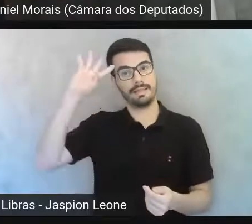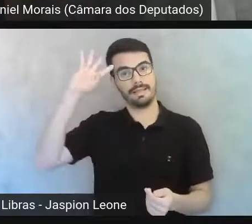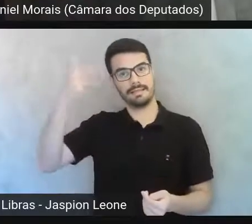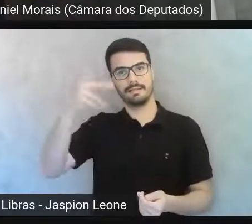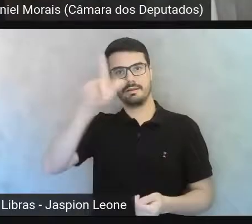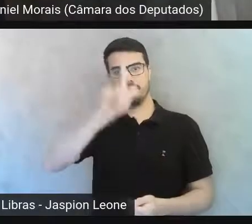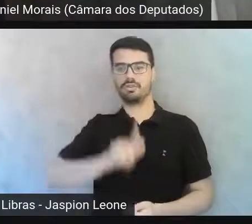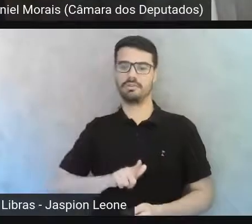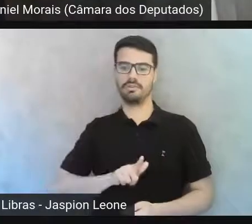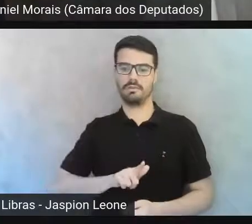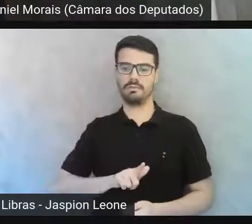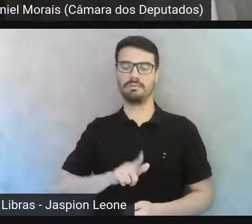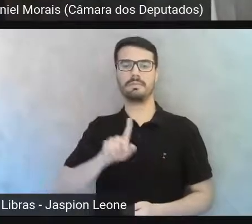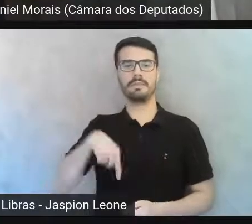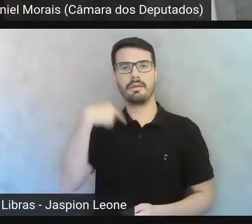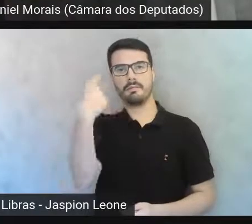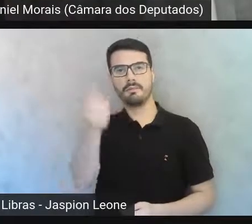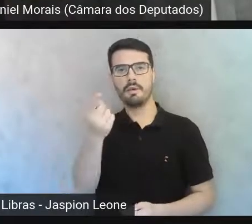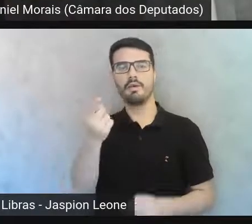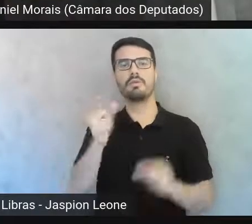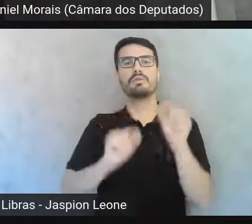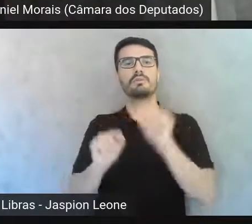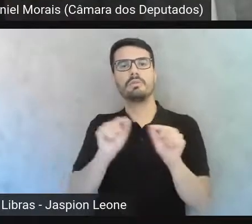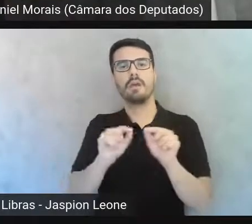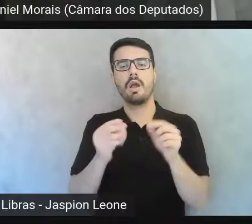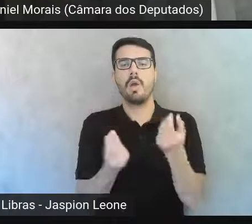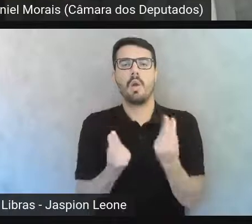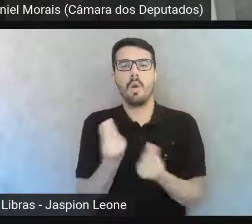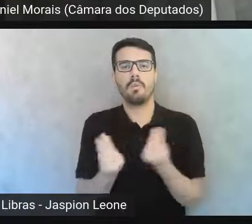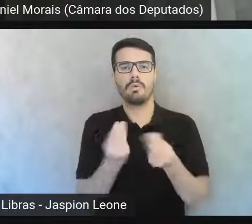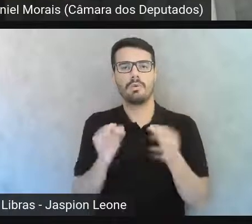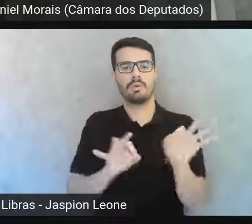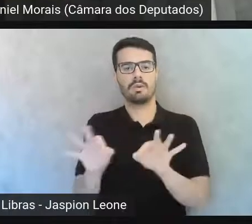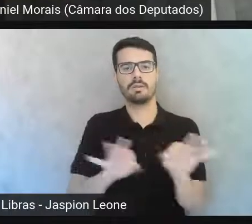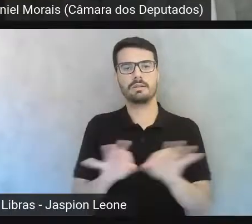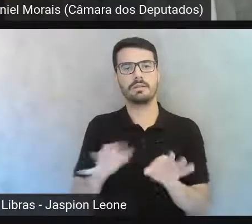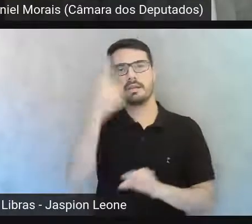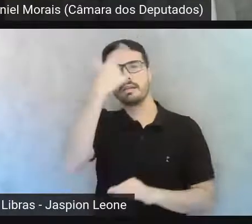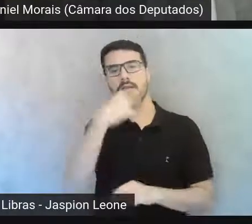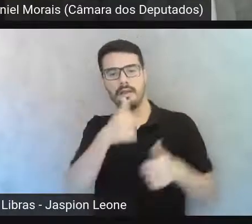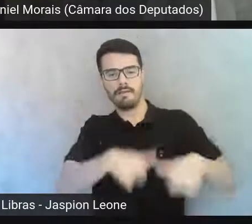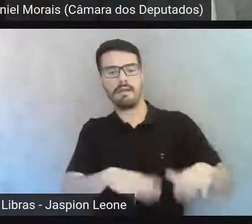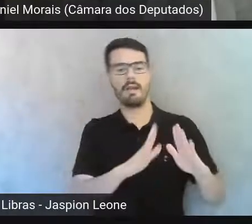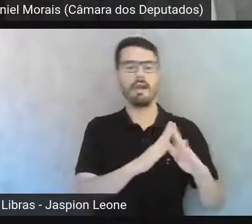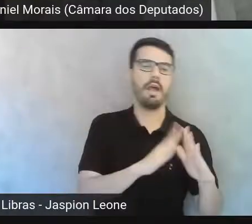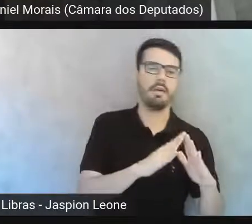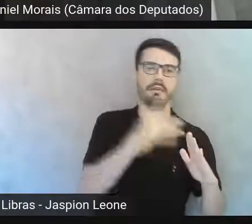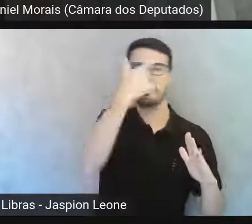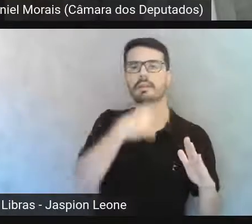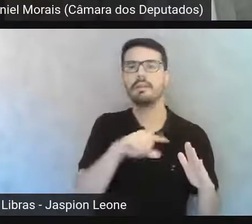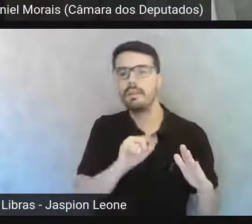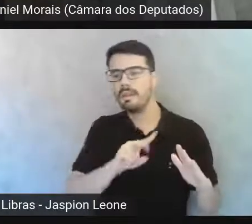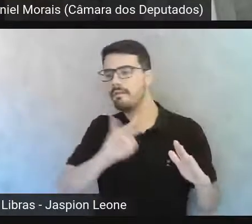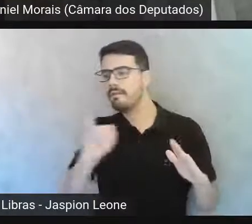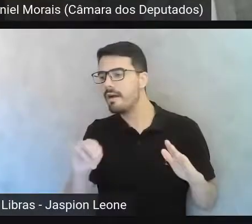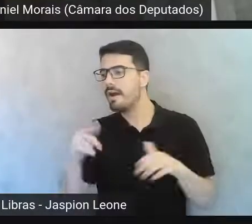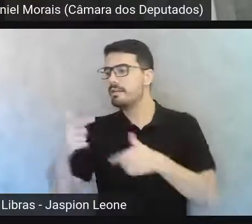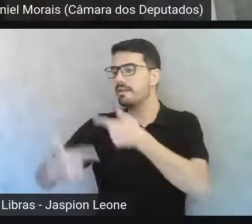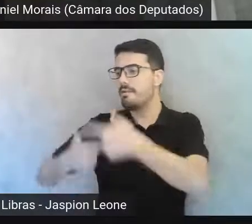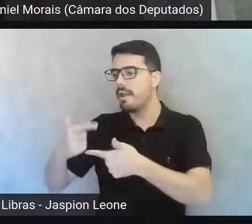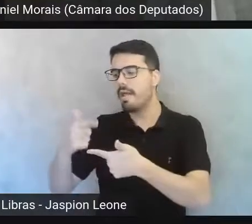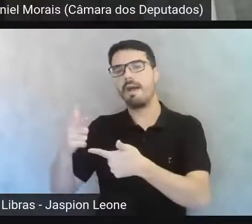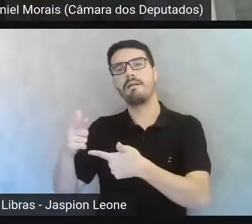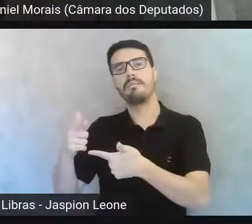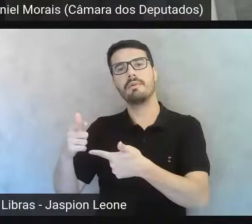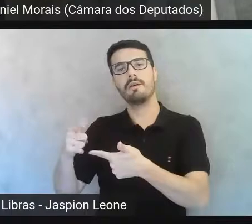gestão, desenho institucional do que ela precisa, para saber quem ficaria em casa, quem não, quem são os essenciais, e depois ia